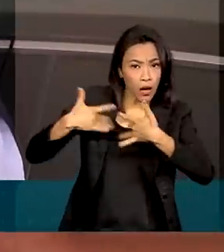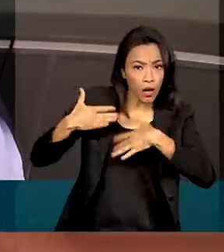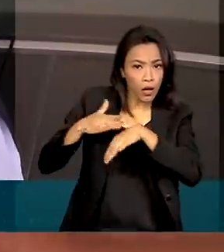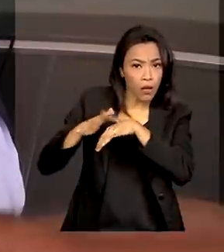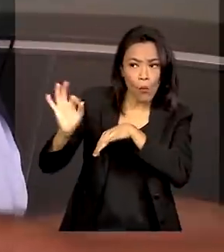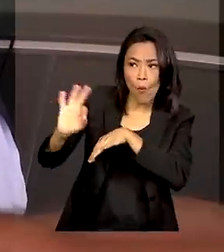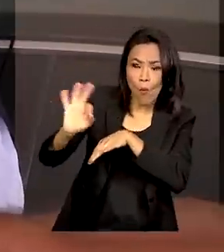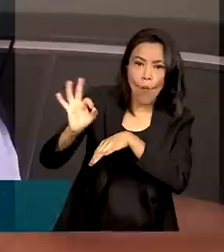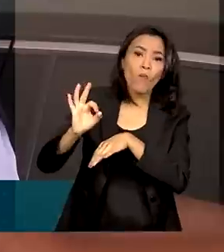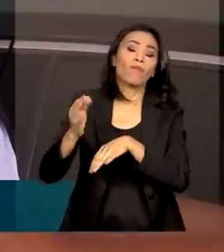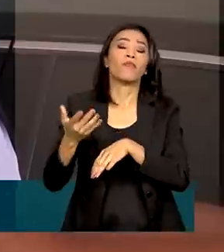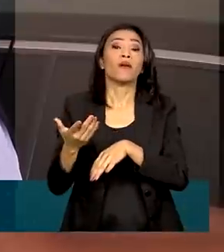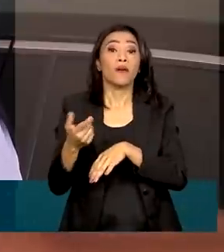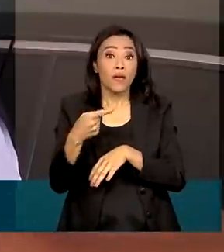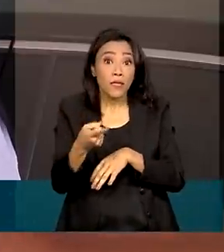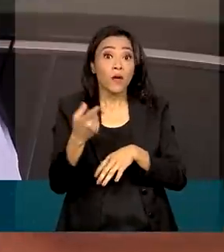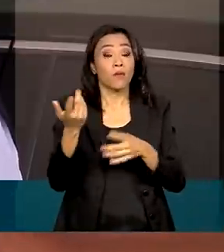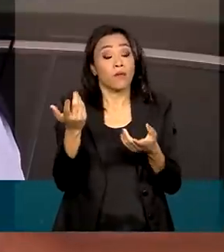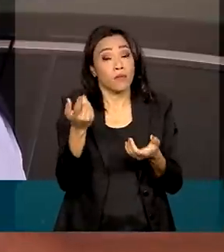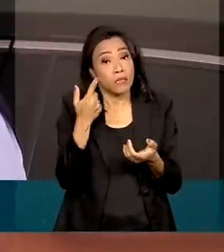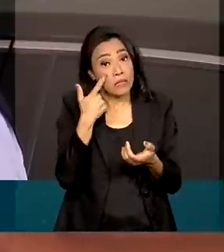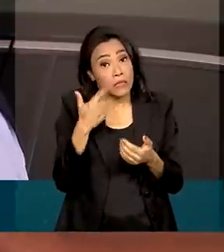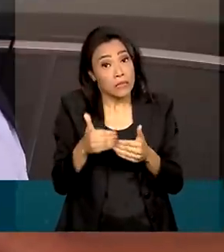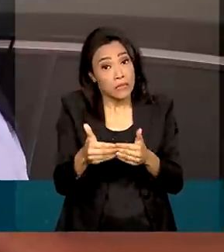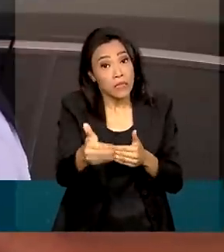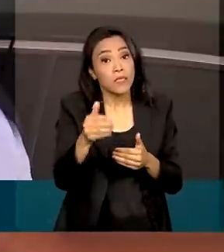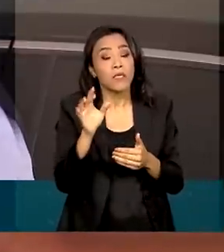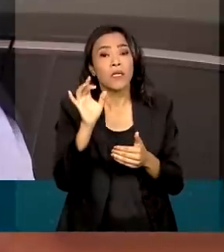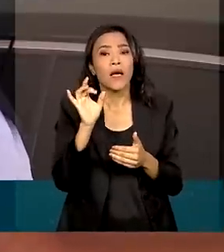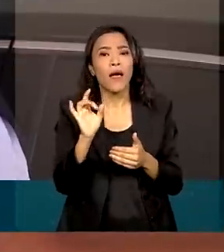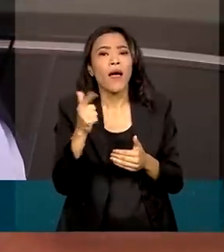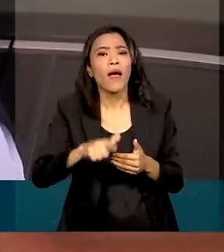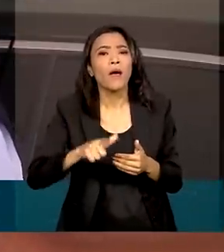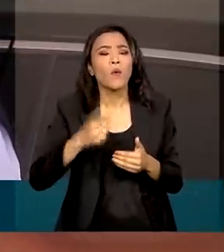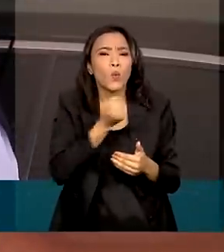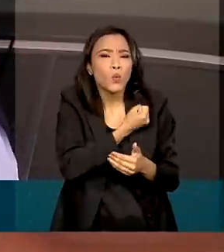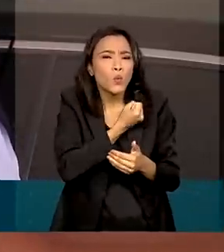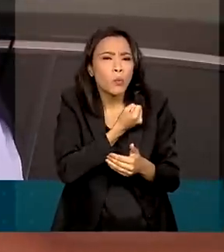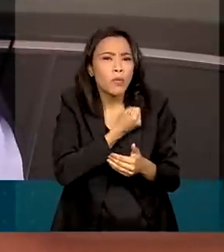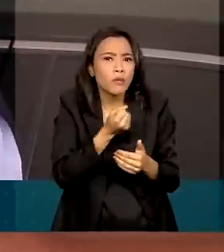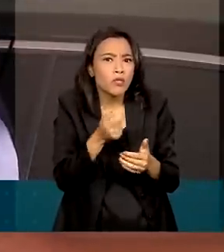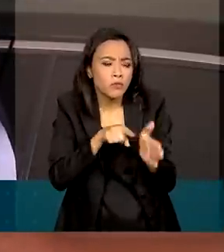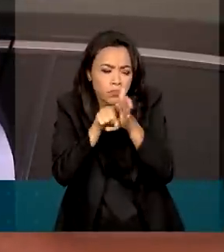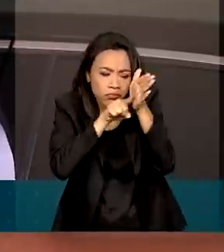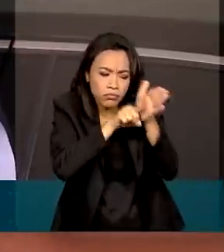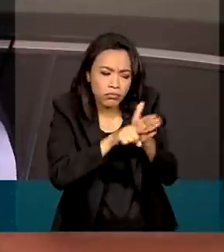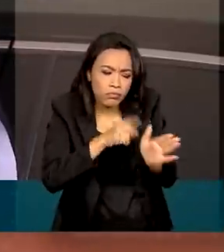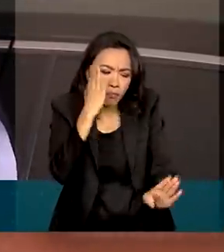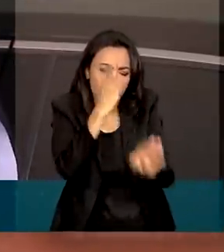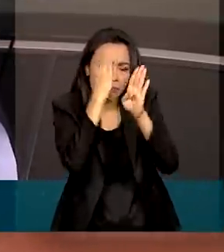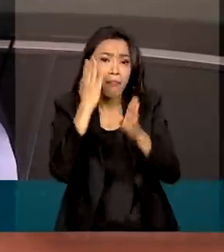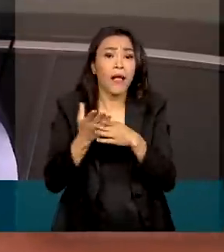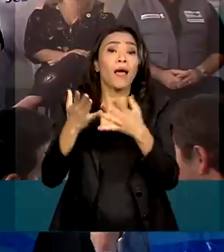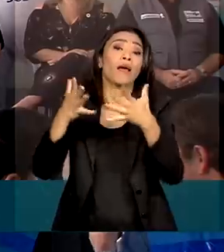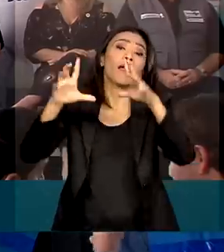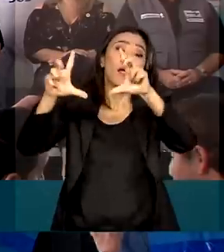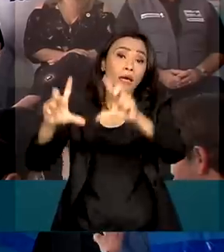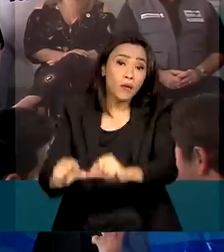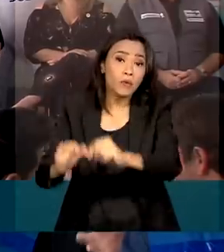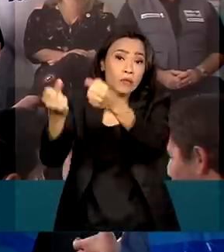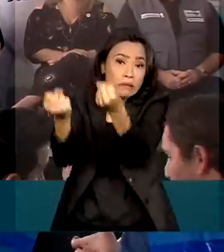de saúde. Com essa possibilidade, a estimativa é não só de ampliar o número de diagnósticos, como diminuir um pouco a pressão sobre o sistema de saúde.